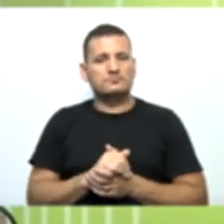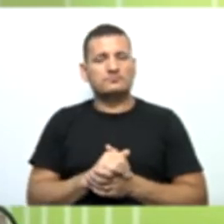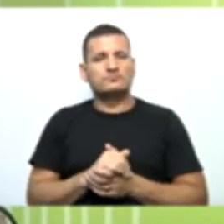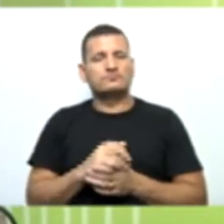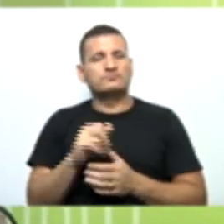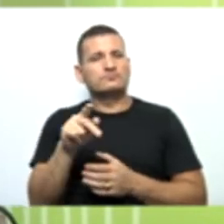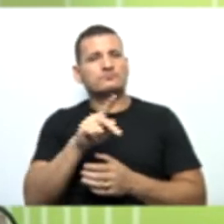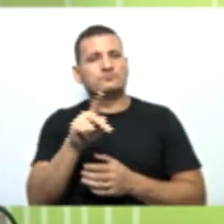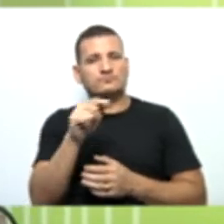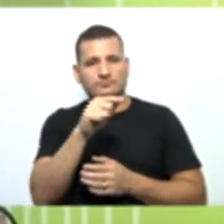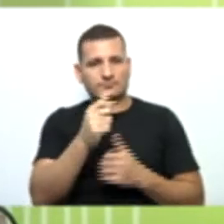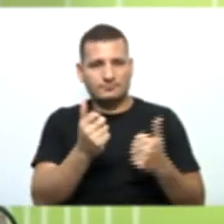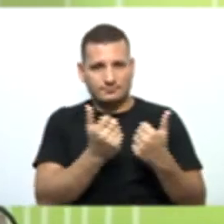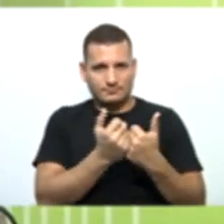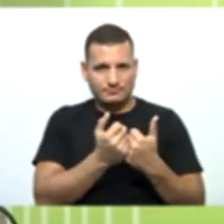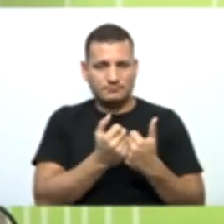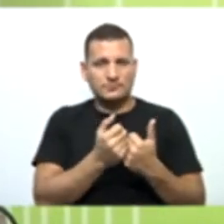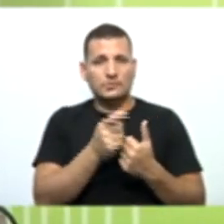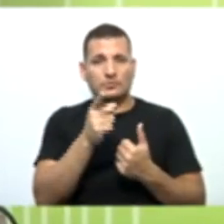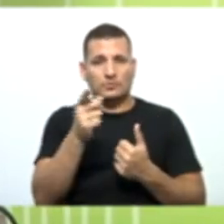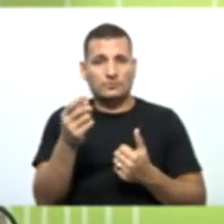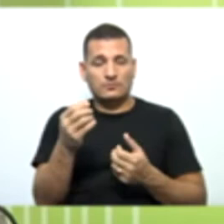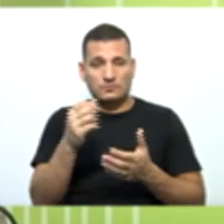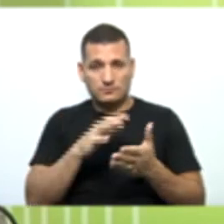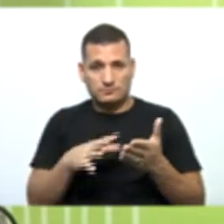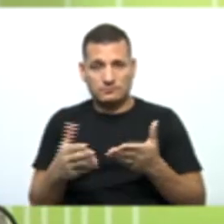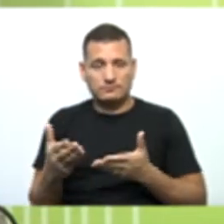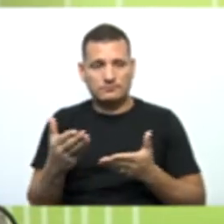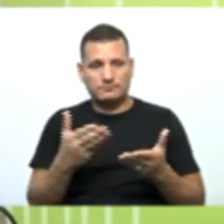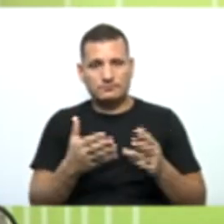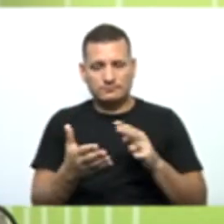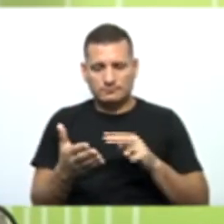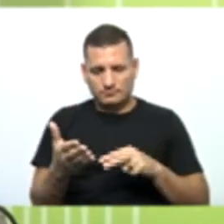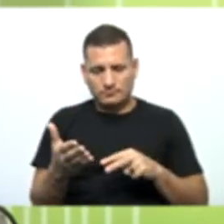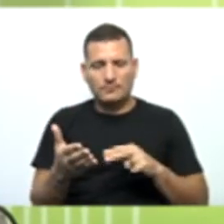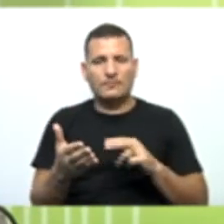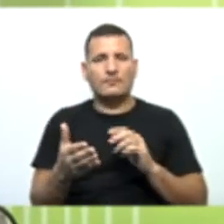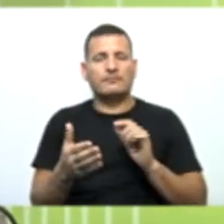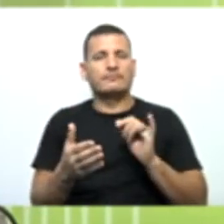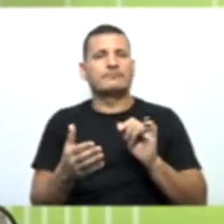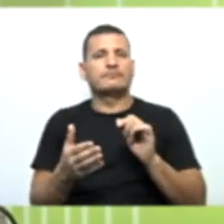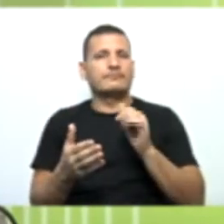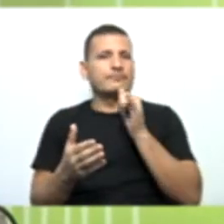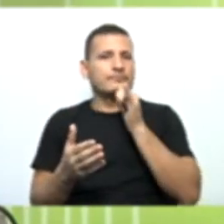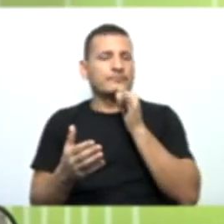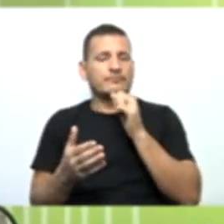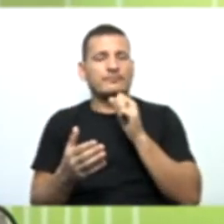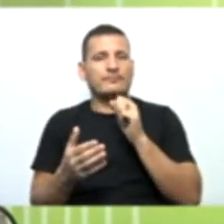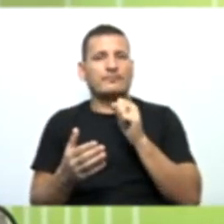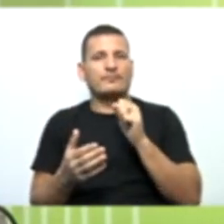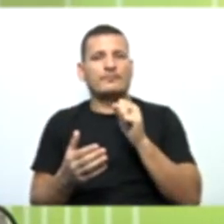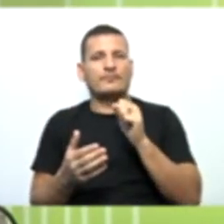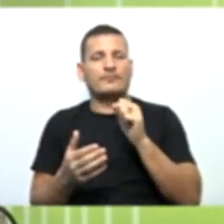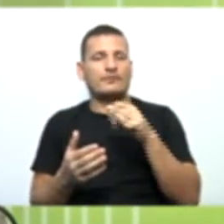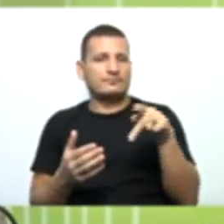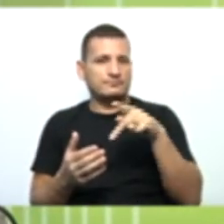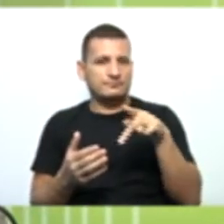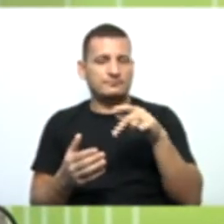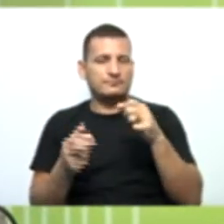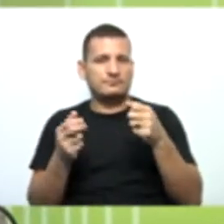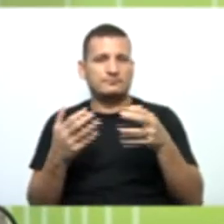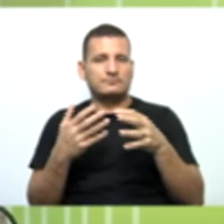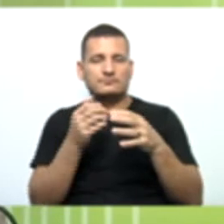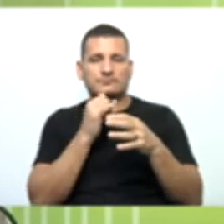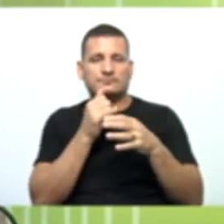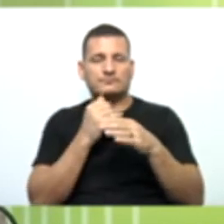que você entendeu. Então, se você deu um exemplo lá, o Aloysio deu um exemplo lá da vitamina, eu posso